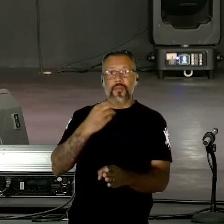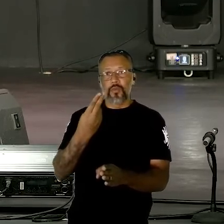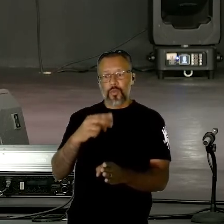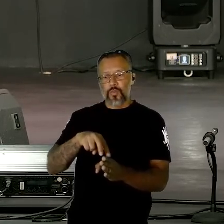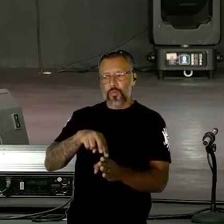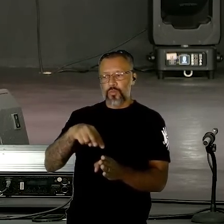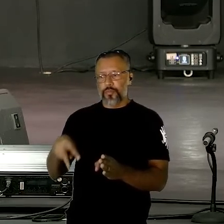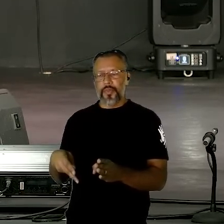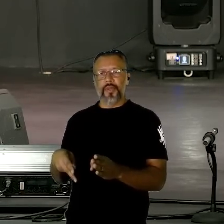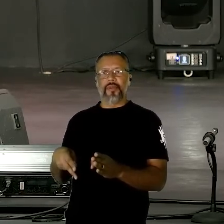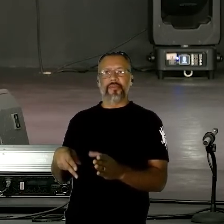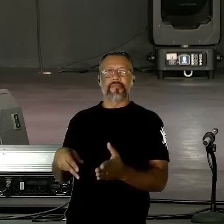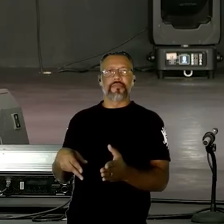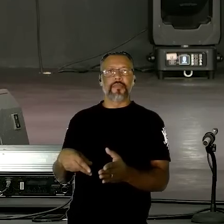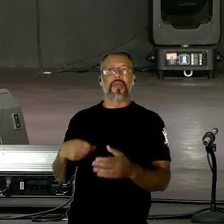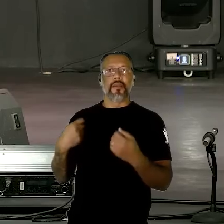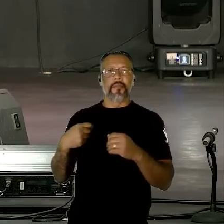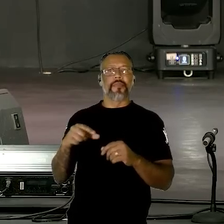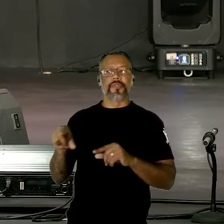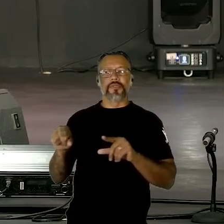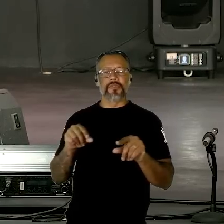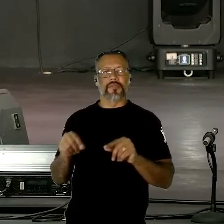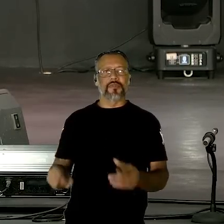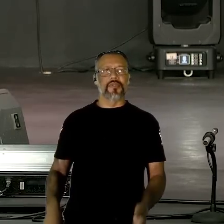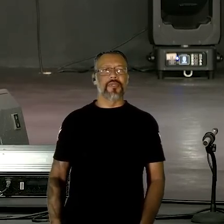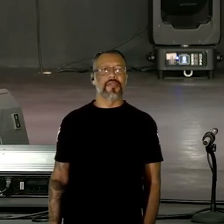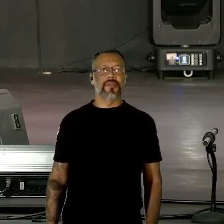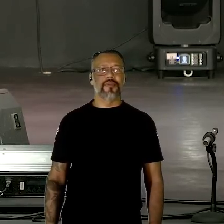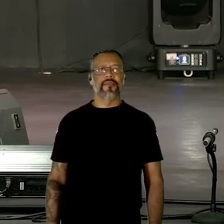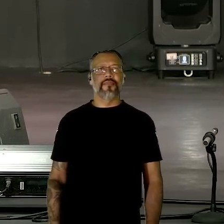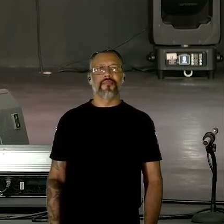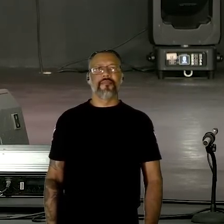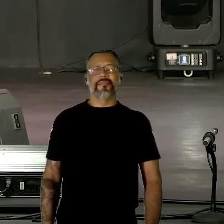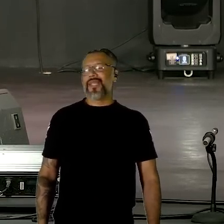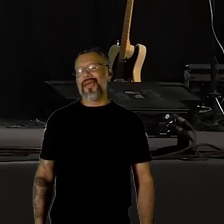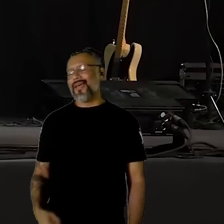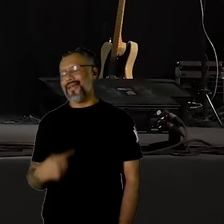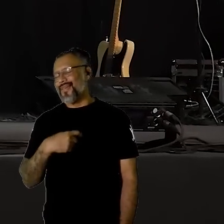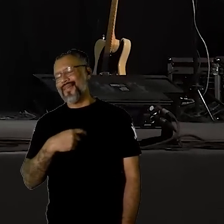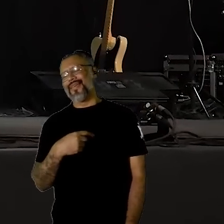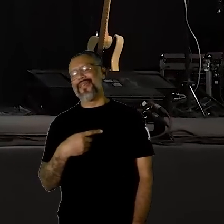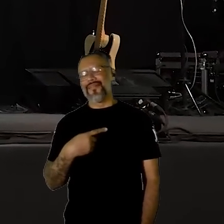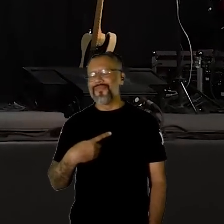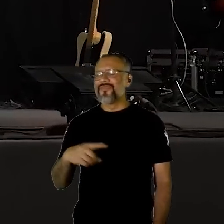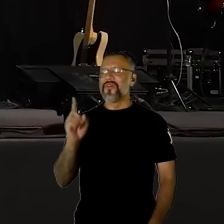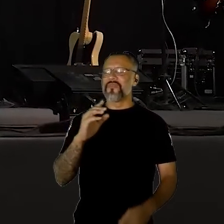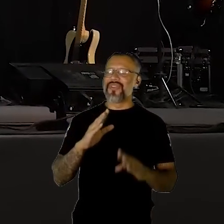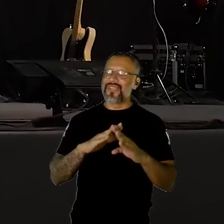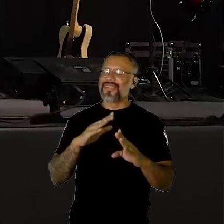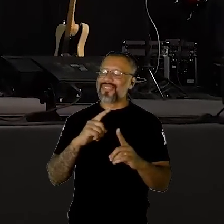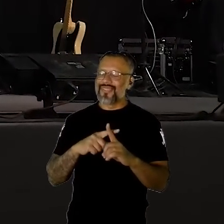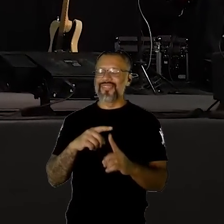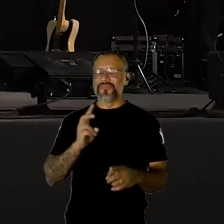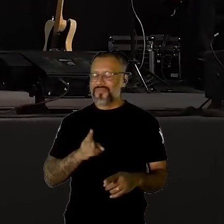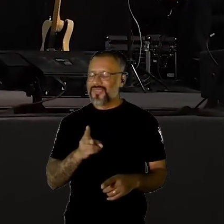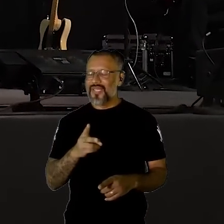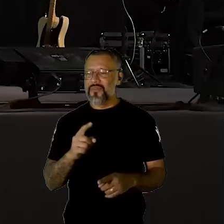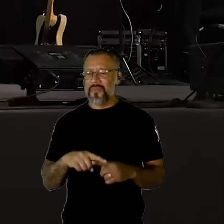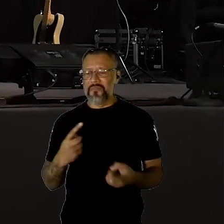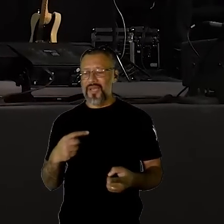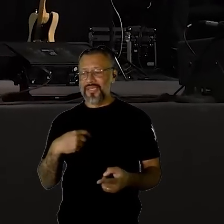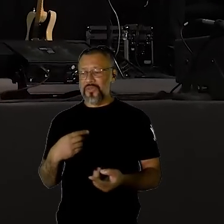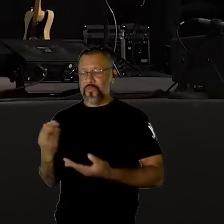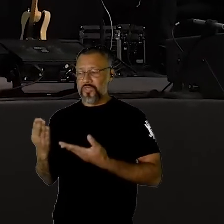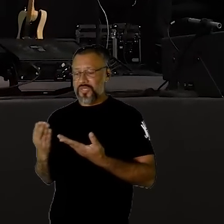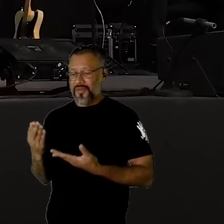dia eu vou arrancar todo dia mas assim eu não vou me comprometer eu vou